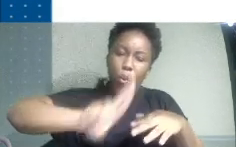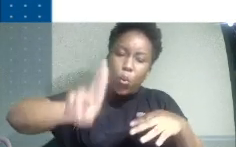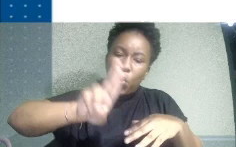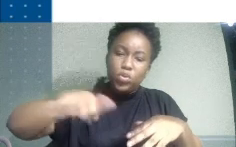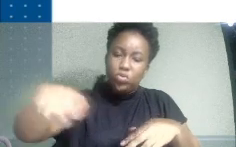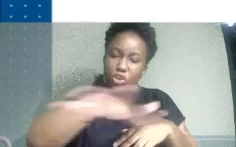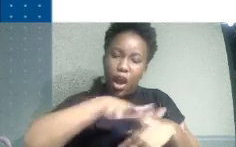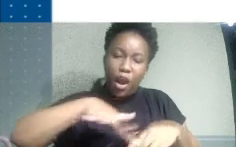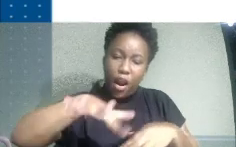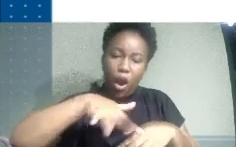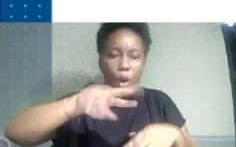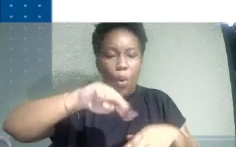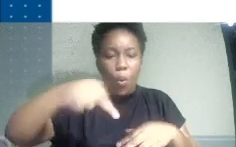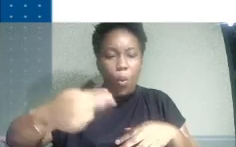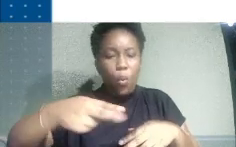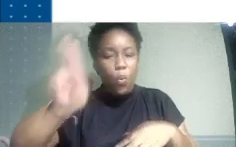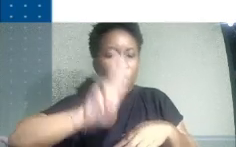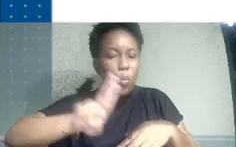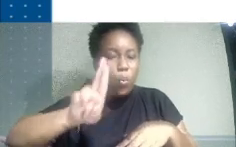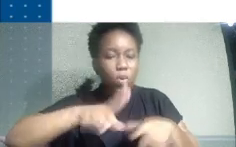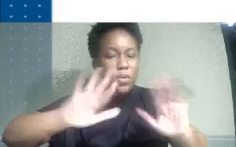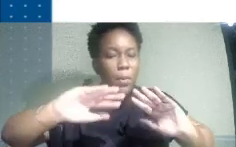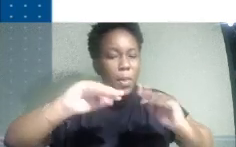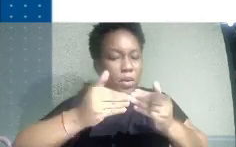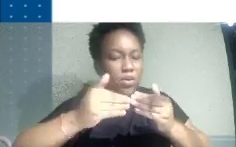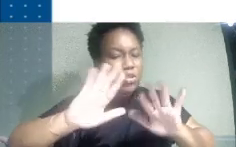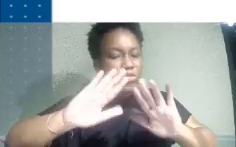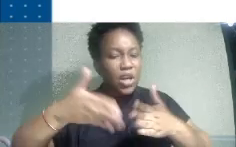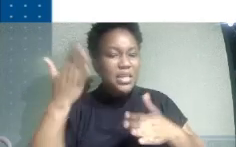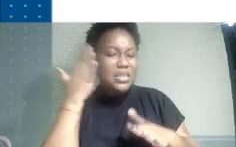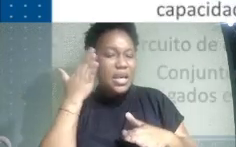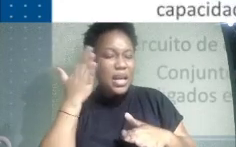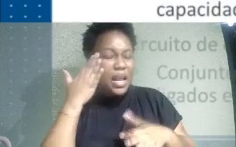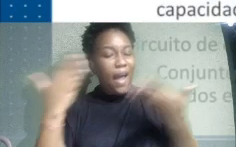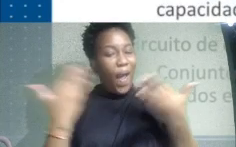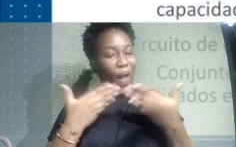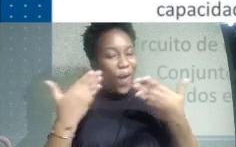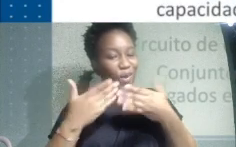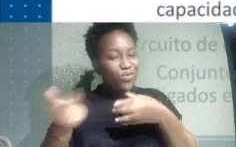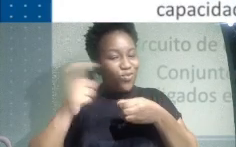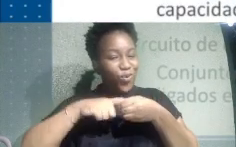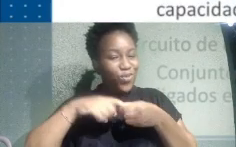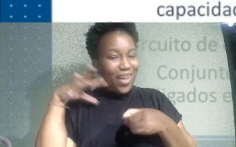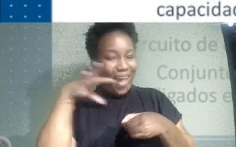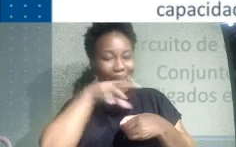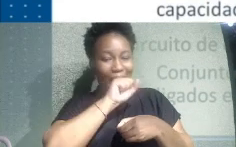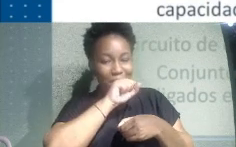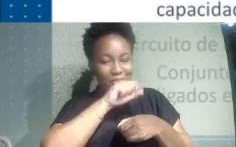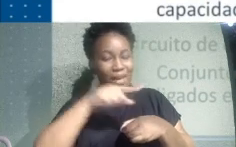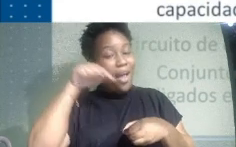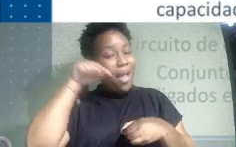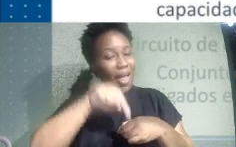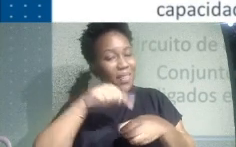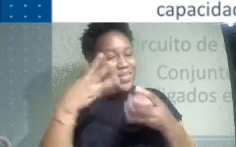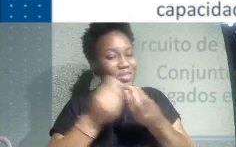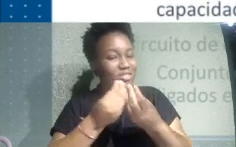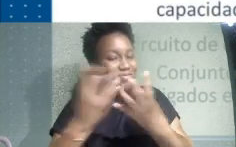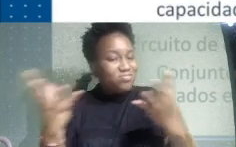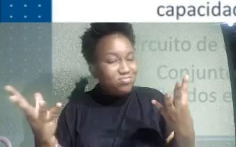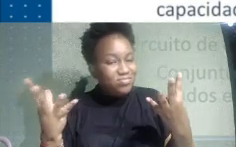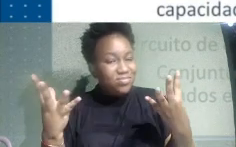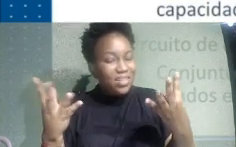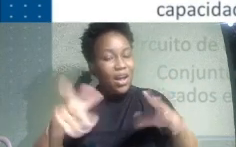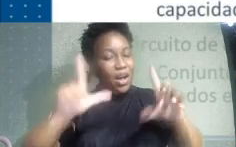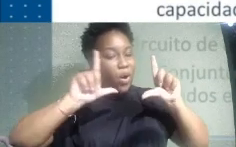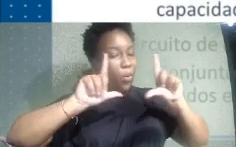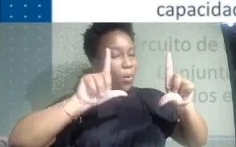de uso específico. Então, beleza. O que eu sei? O circuito, vamos voltar aqui rapidinho. O circuito de distribuição é aquele que sai do